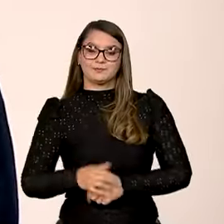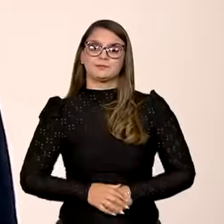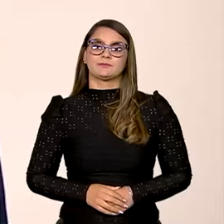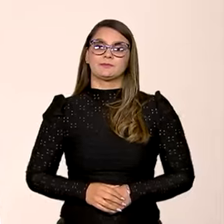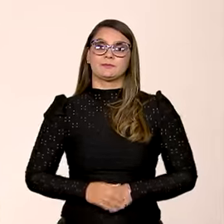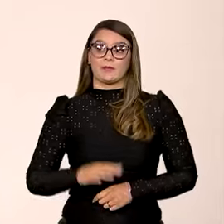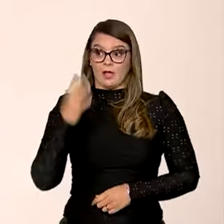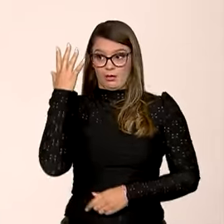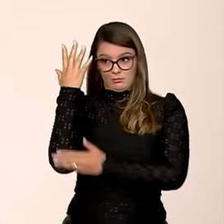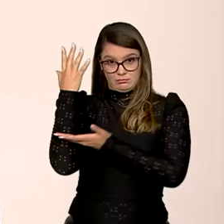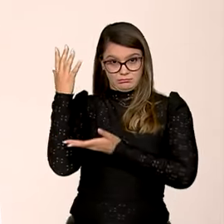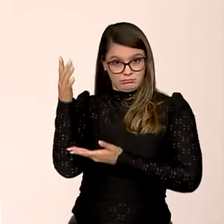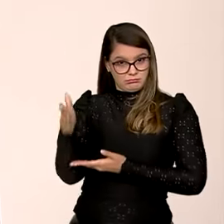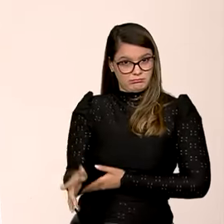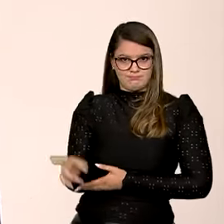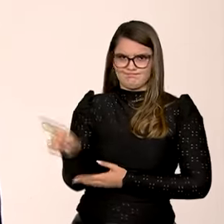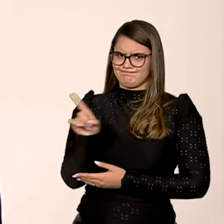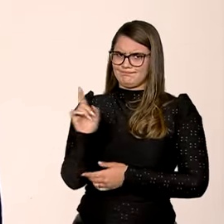do desmatamento